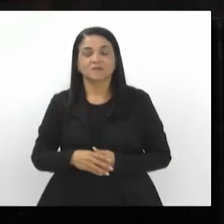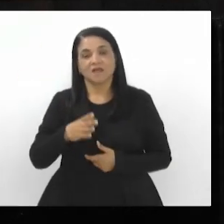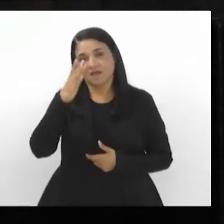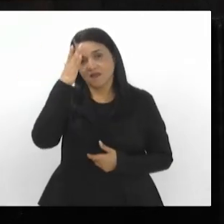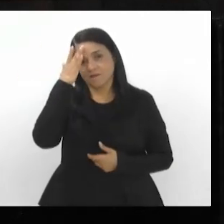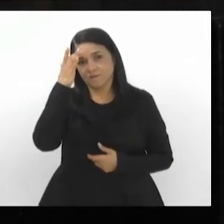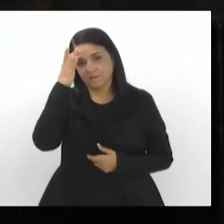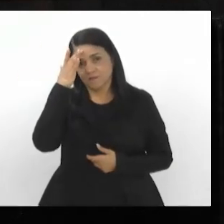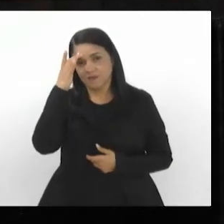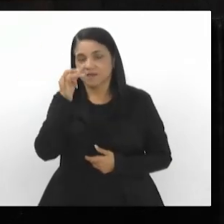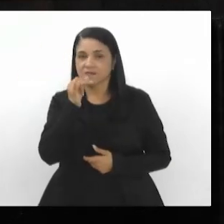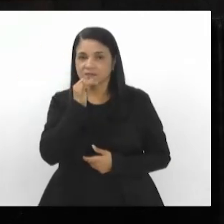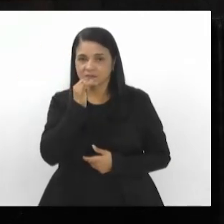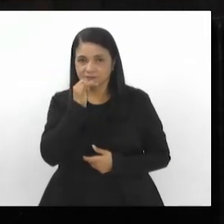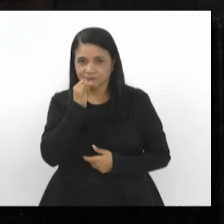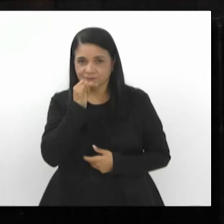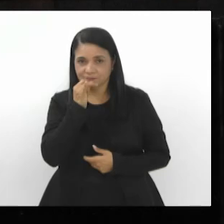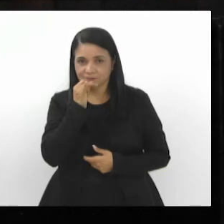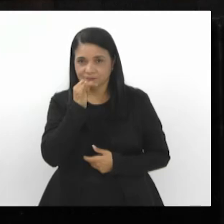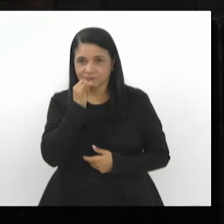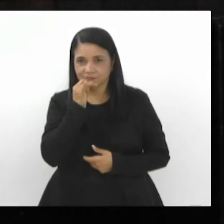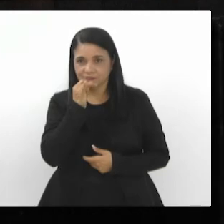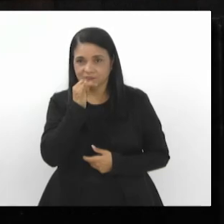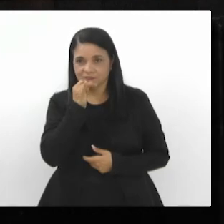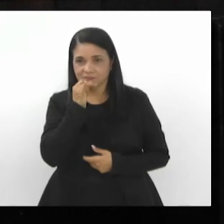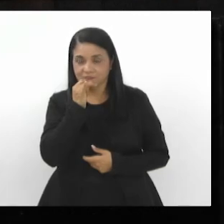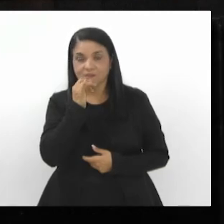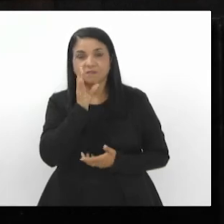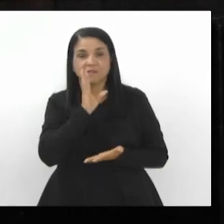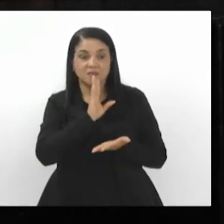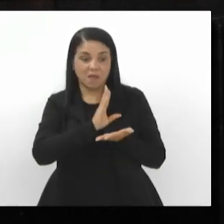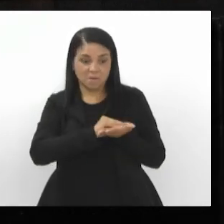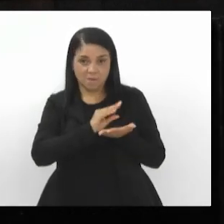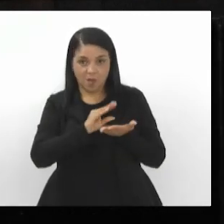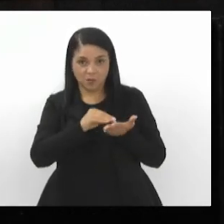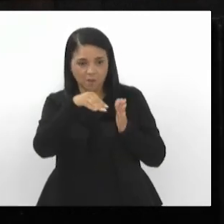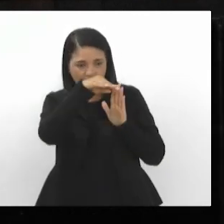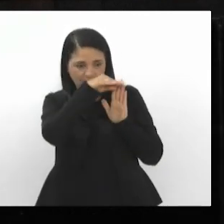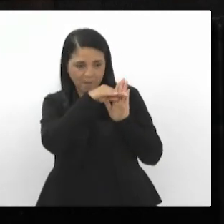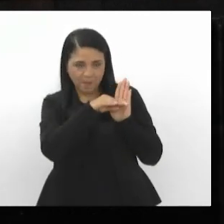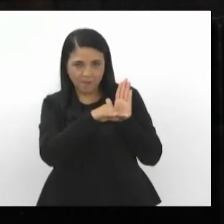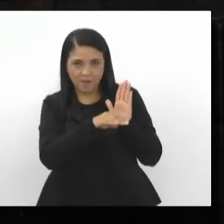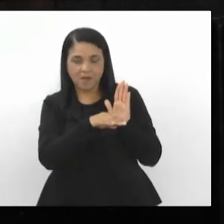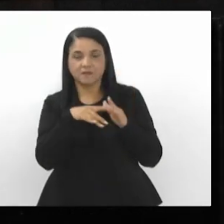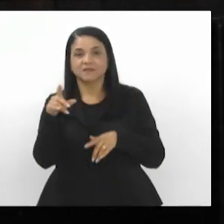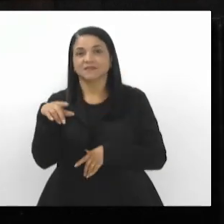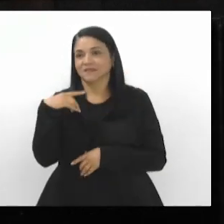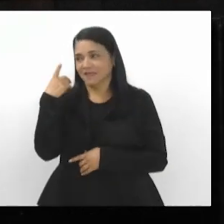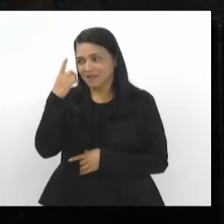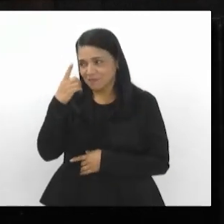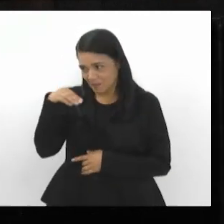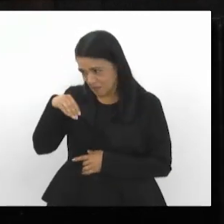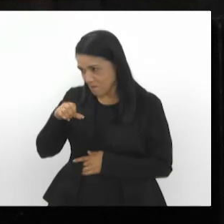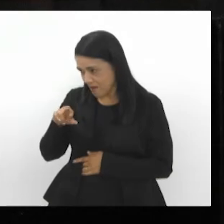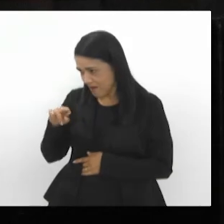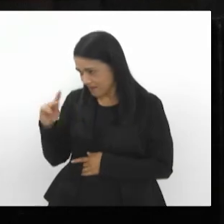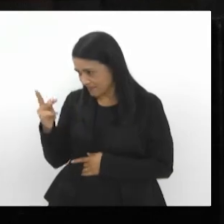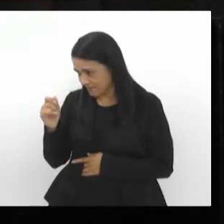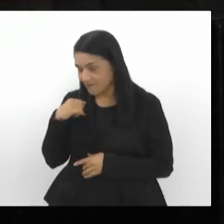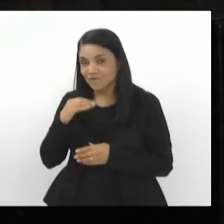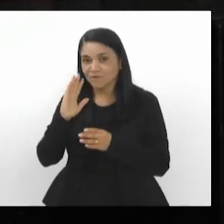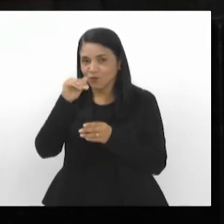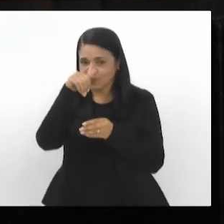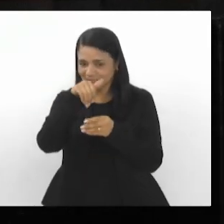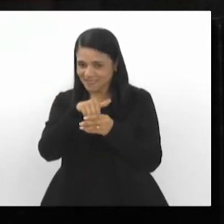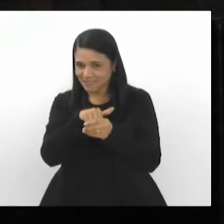Amanhã, por exemplo, está na pauta, deputada Marta Rocha, a